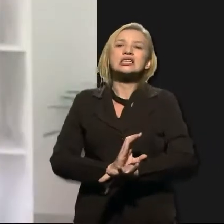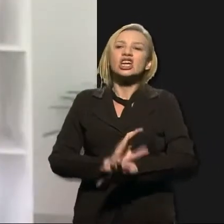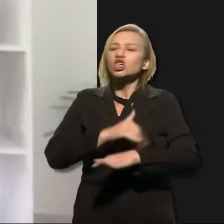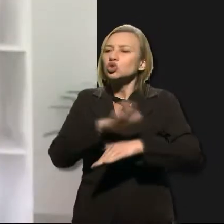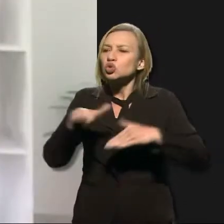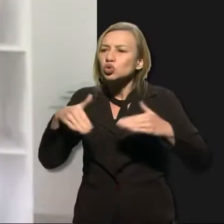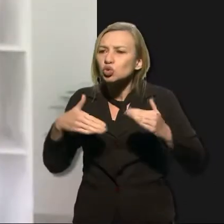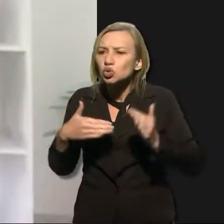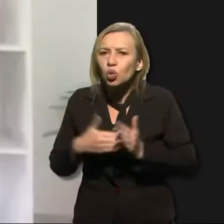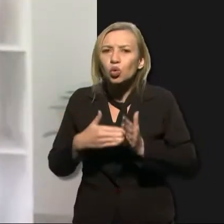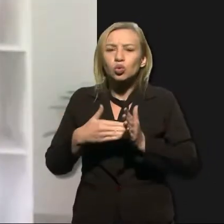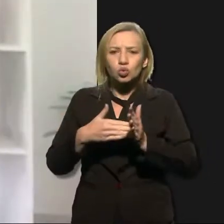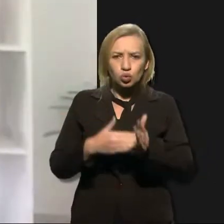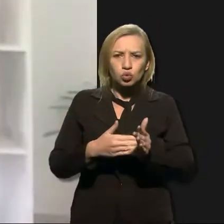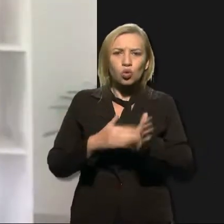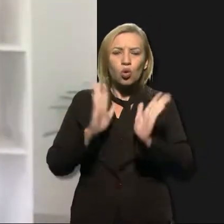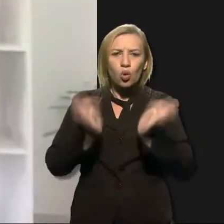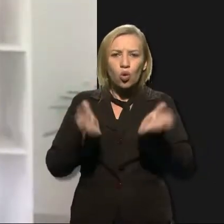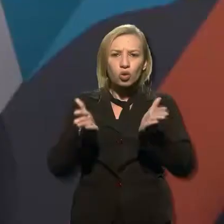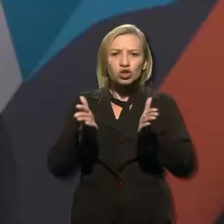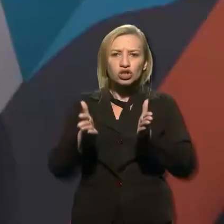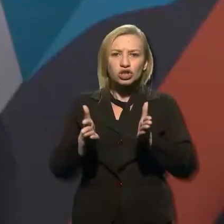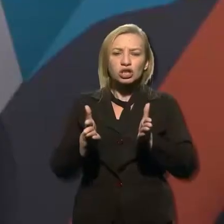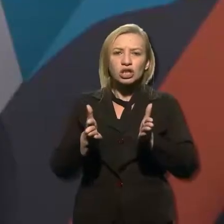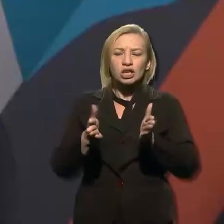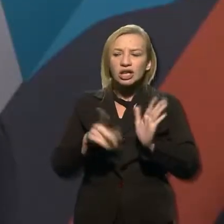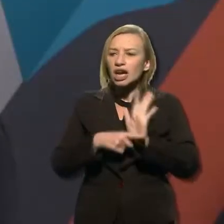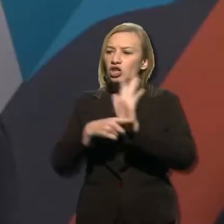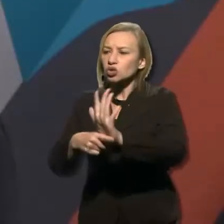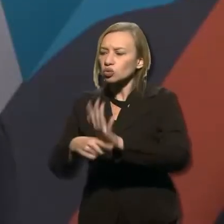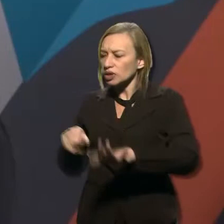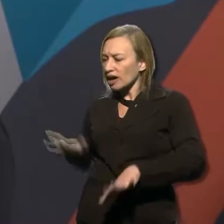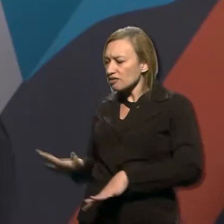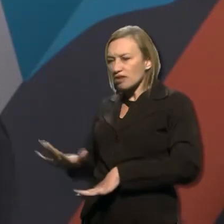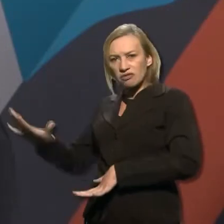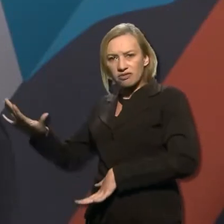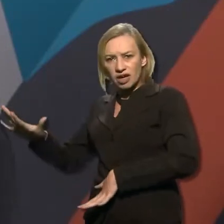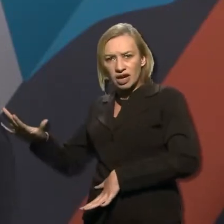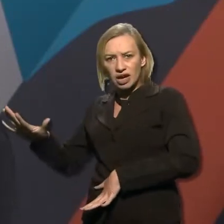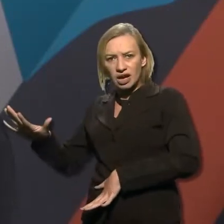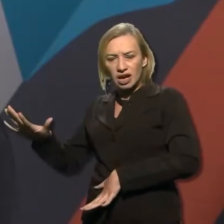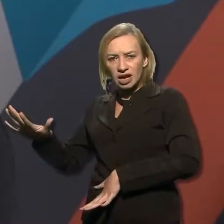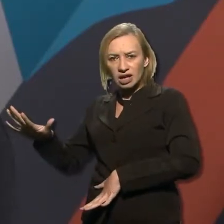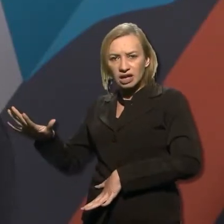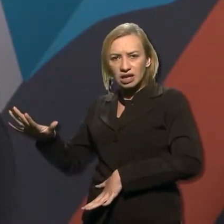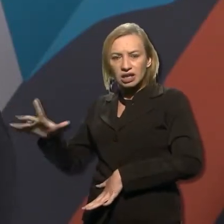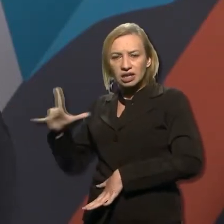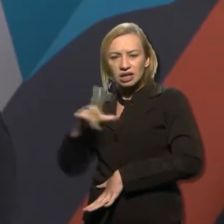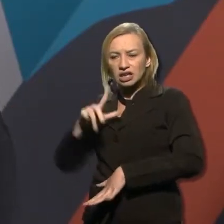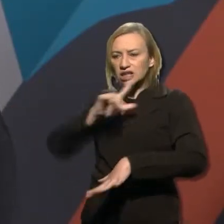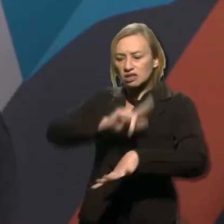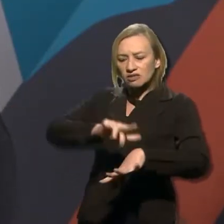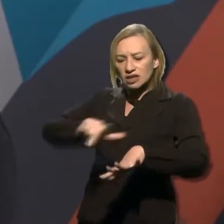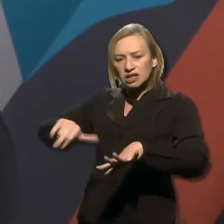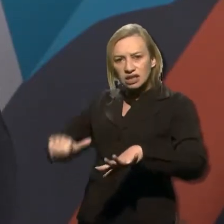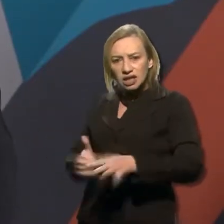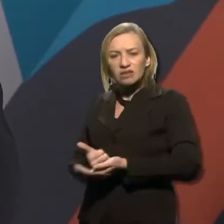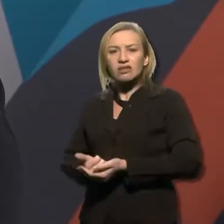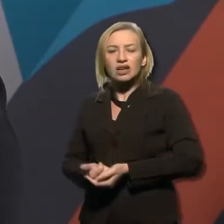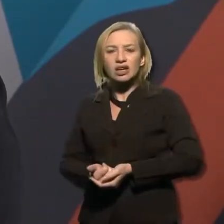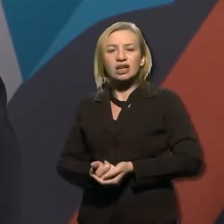culturais, enfim, todos aqueles que fazem hoje a favela ser a expressão da